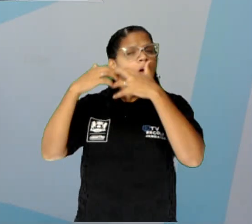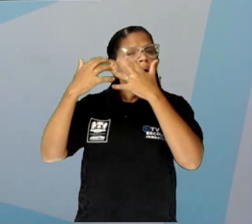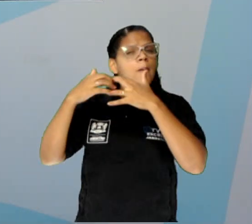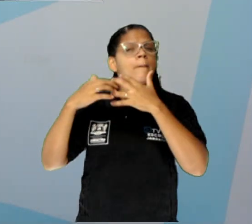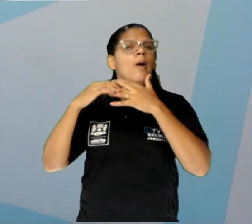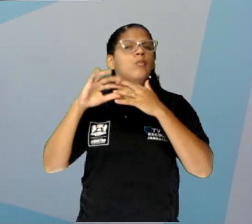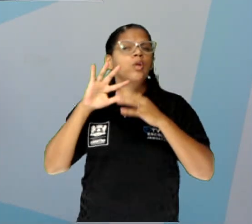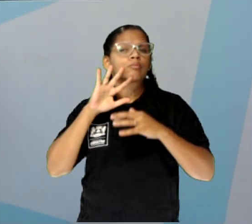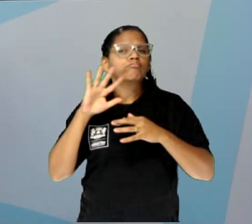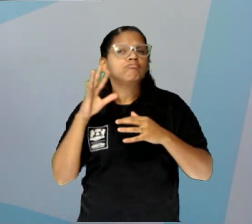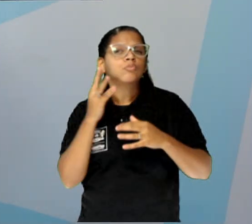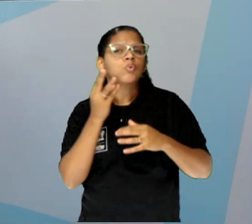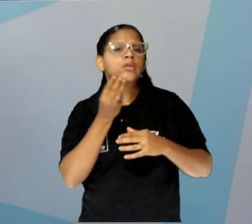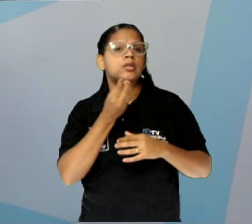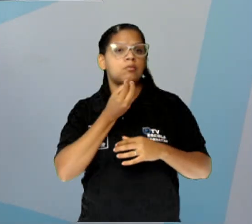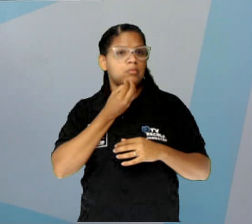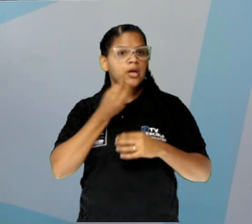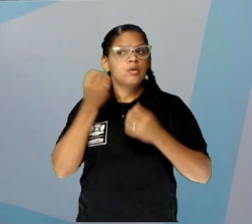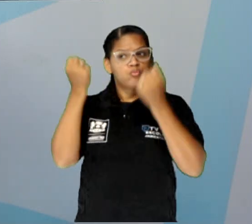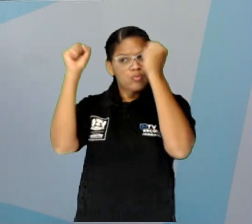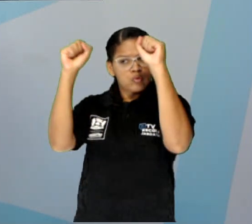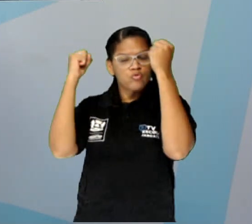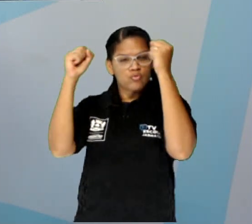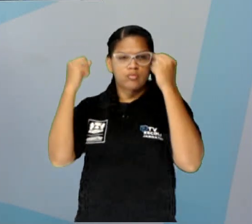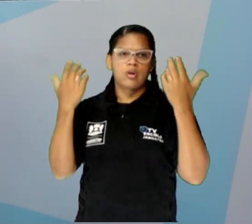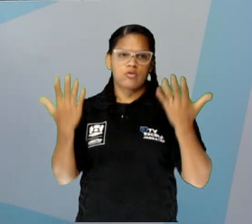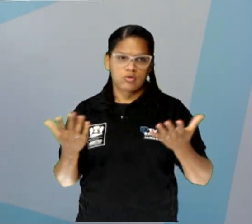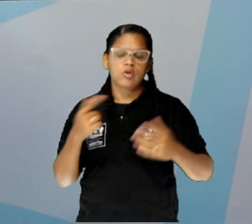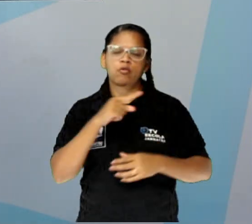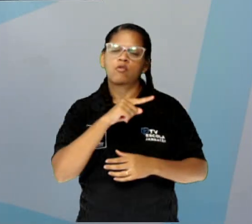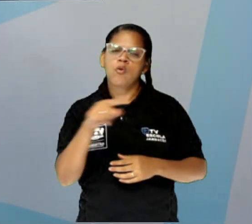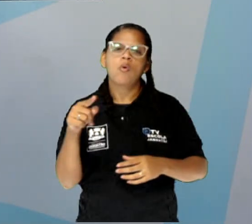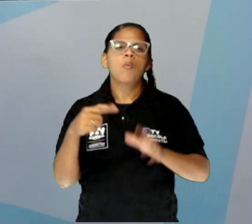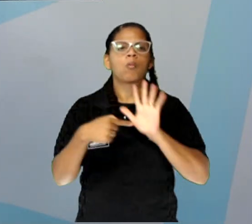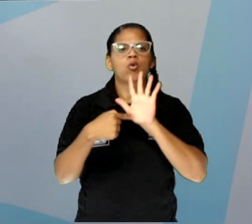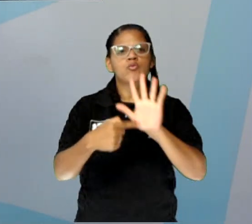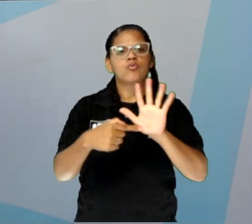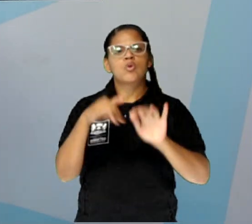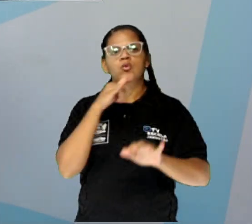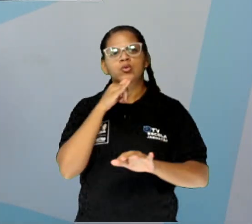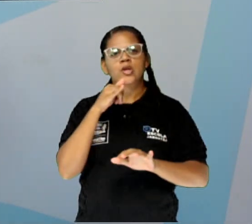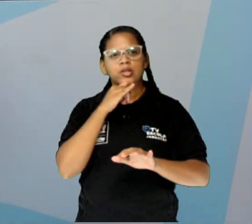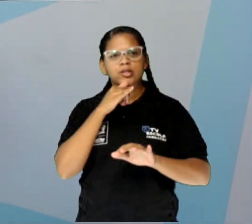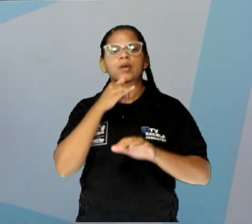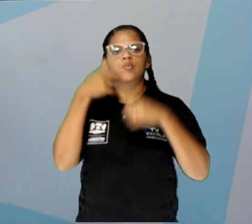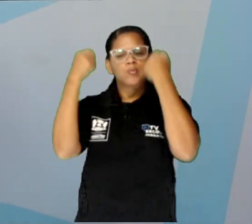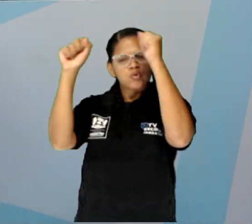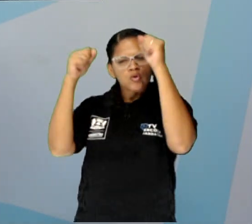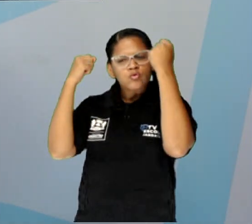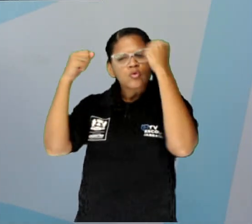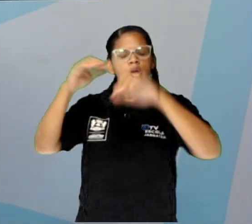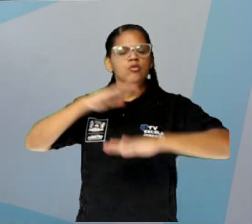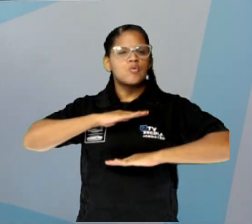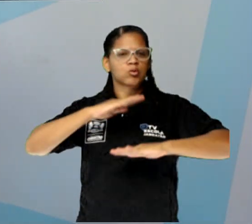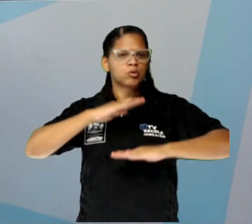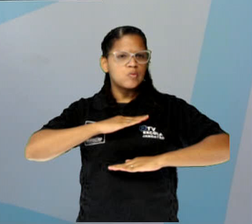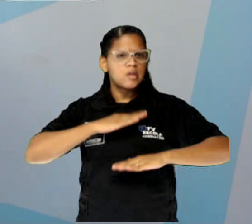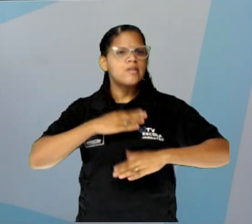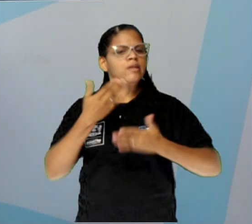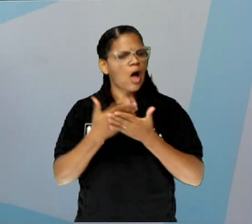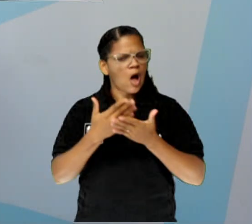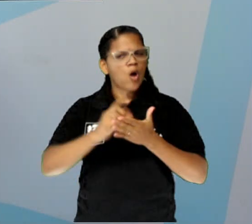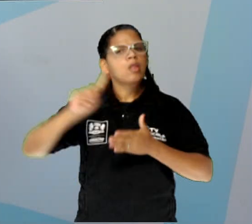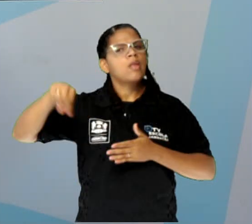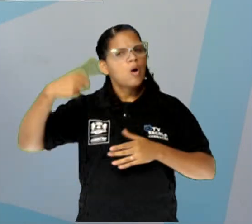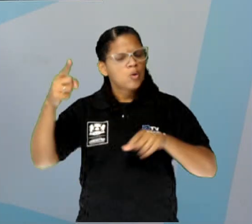como é que eu vou te ajudar nesse sentido? Eu vou te mostrar alguns exemplos dessas ginásticas de condicionamento. A partir dessa aula, na outra a gente vai